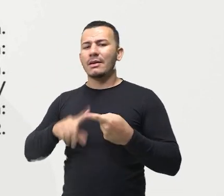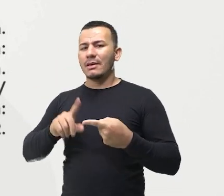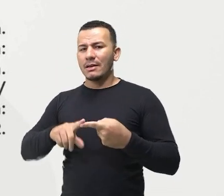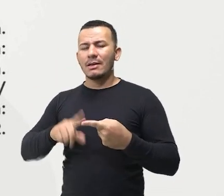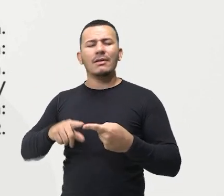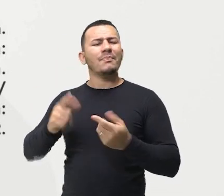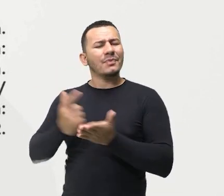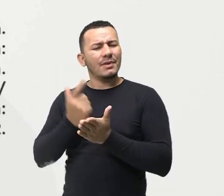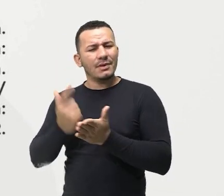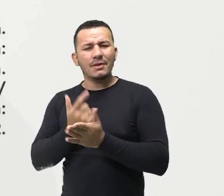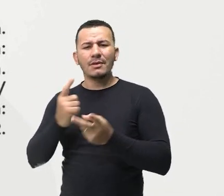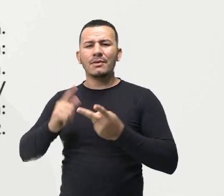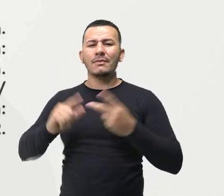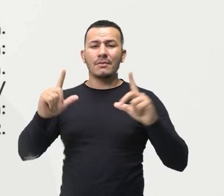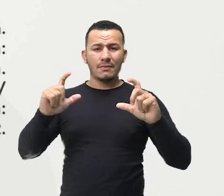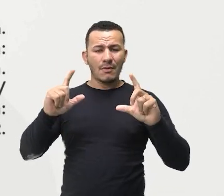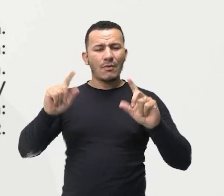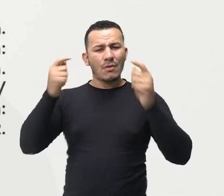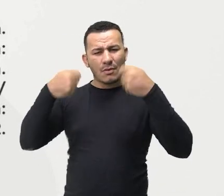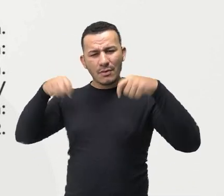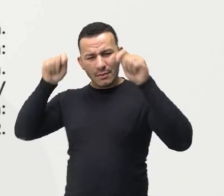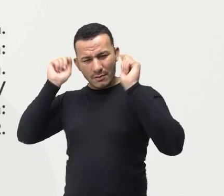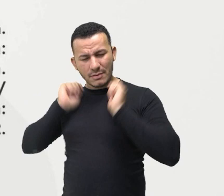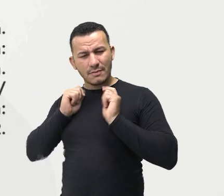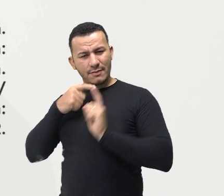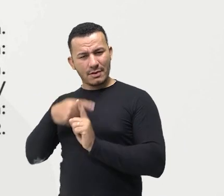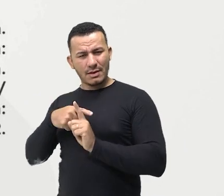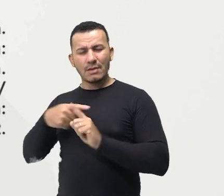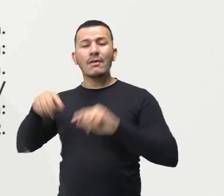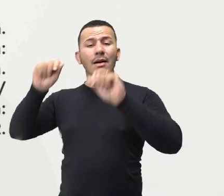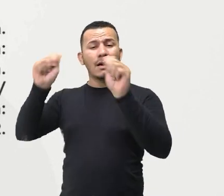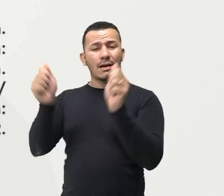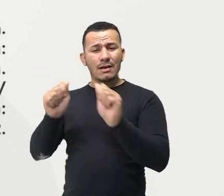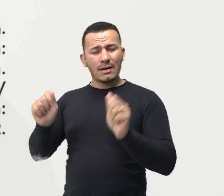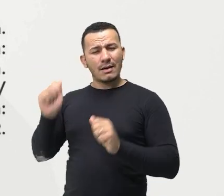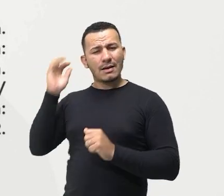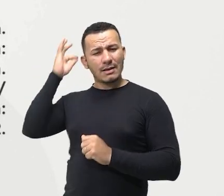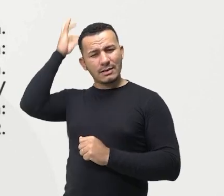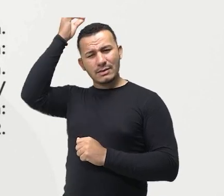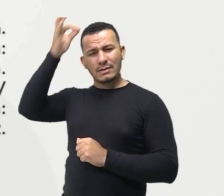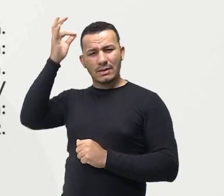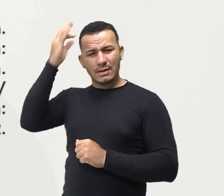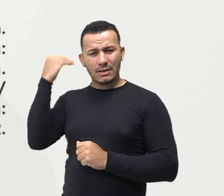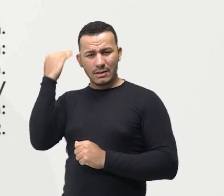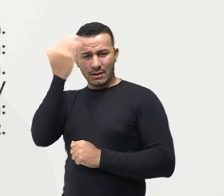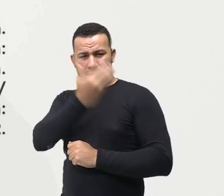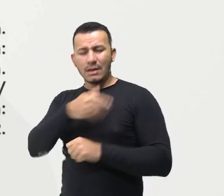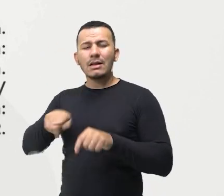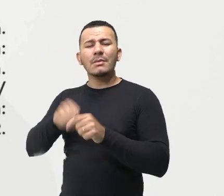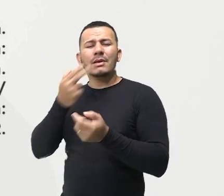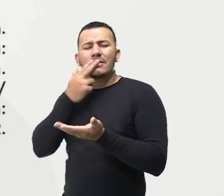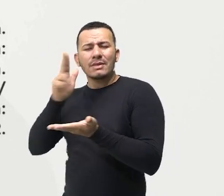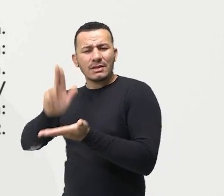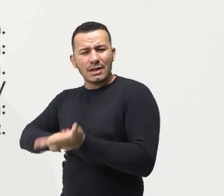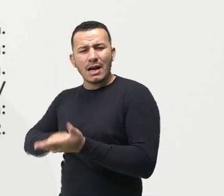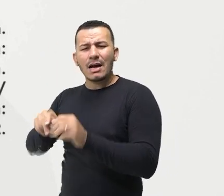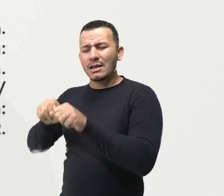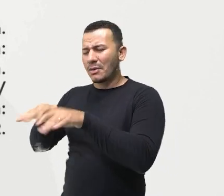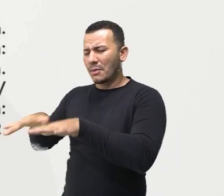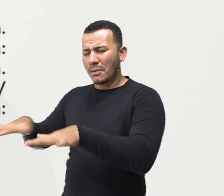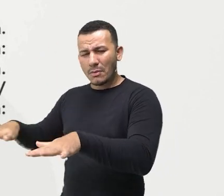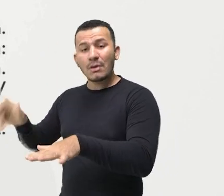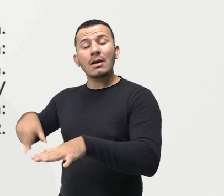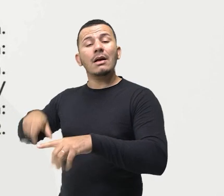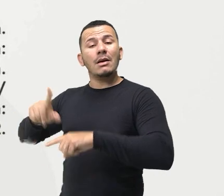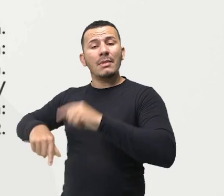certo? Livros, fotos, o crucifixo, a santa, as folhas, as cartas espalhadas. E observem que a gente tem